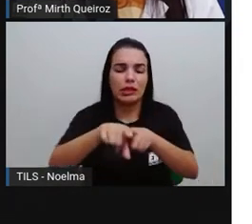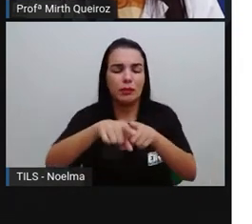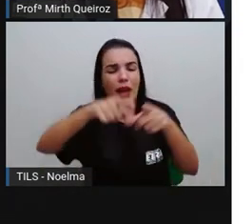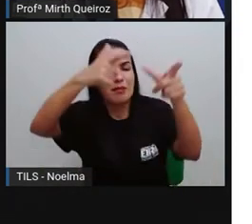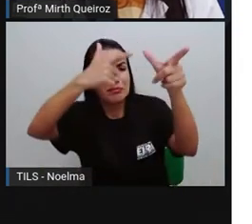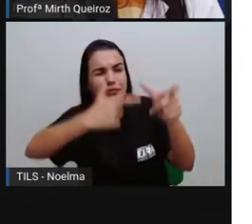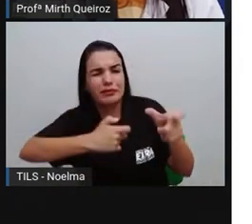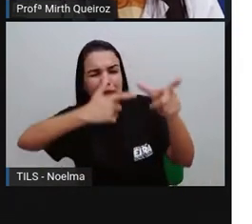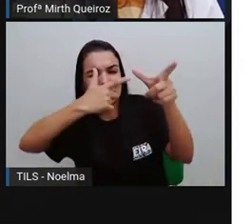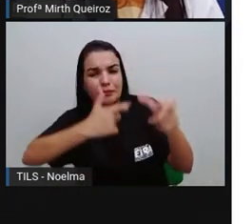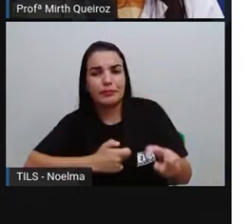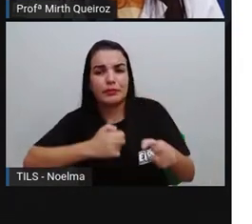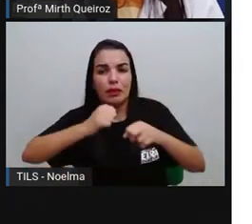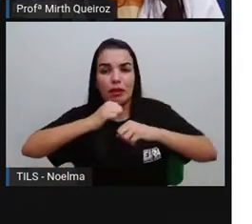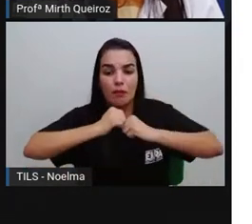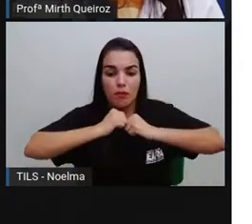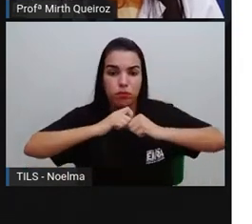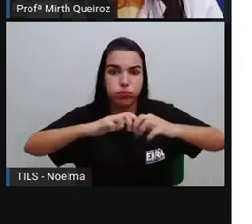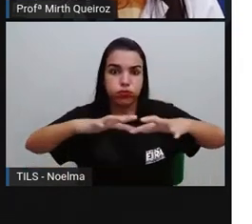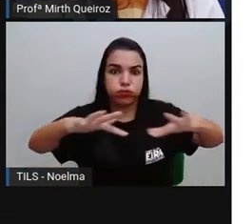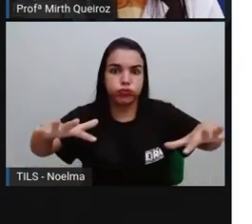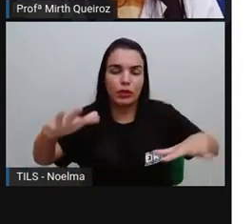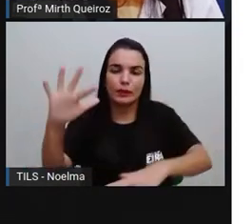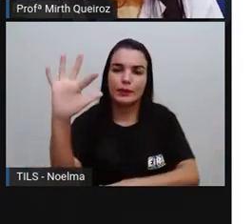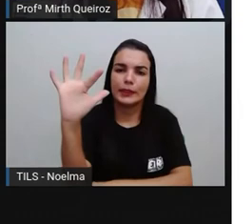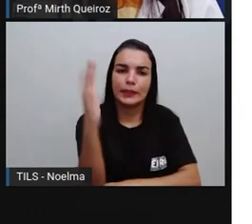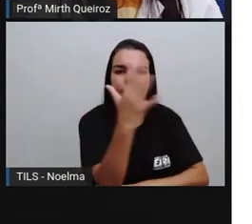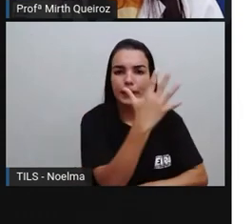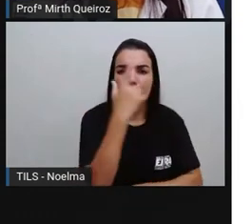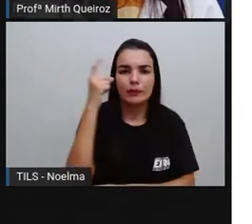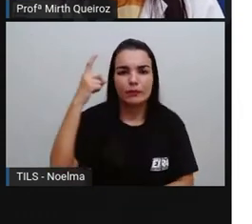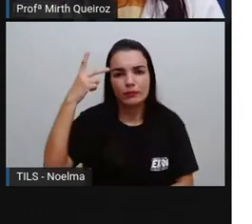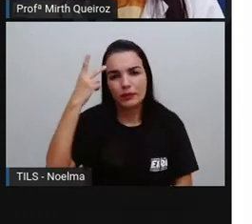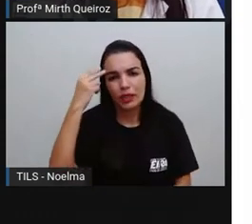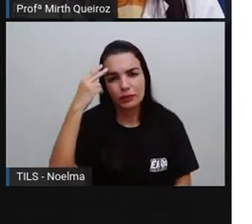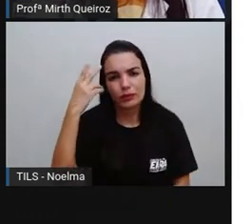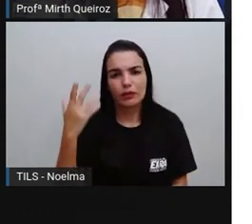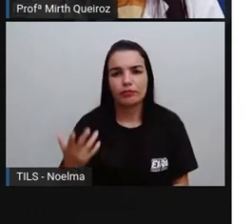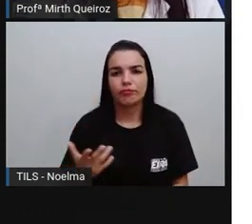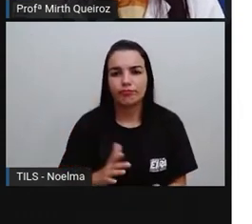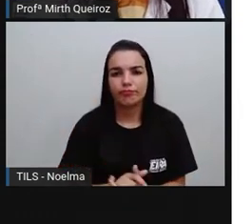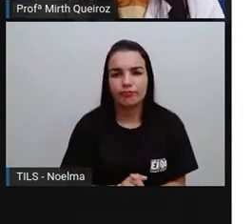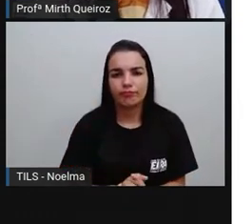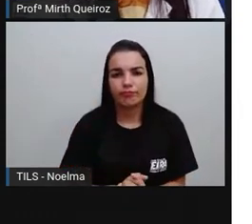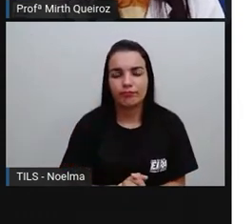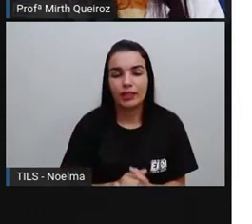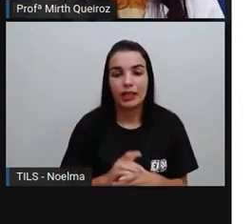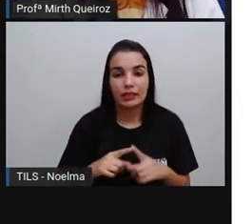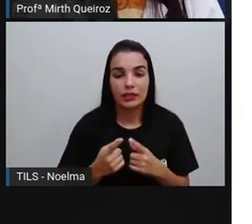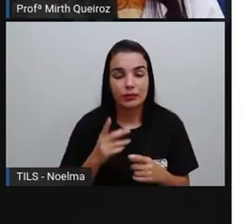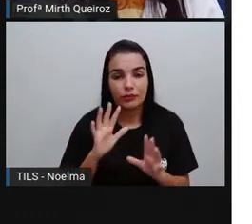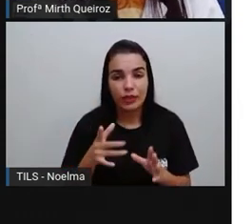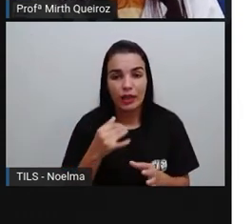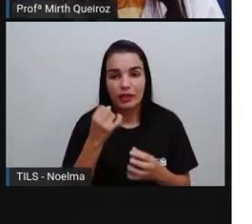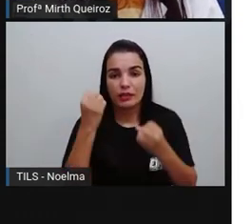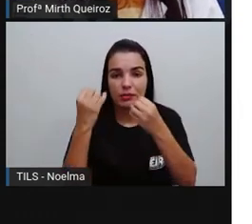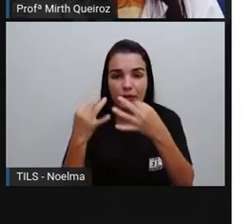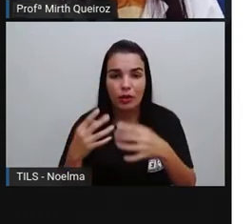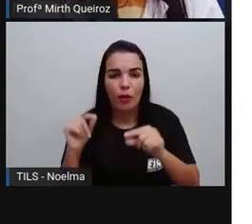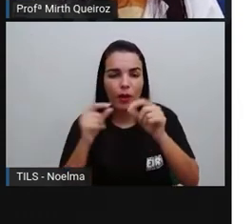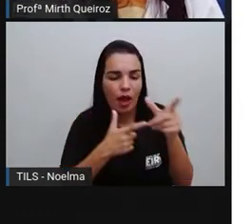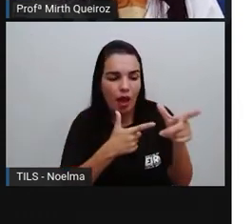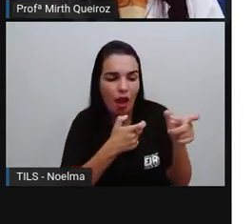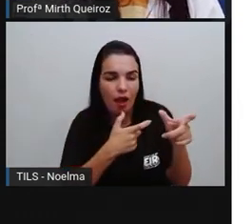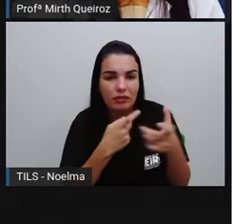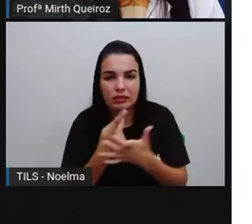explorar amplamente os nossos recursos naturais, que é o que a gente já falou, né? Sobre a caça ilegal,